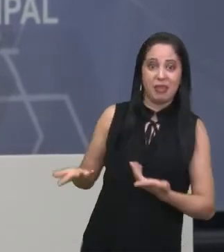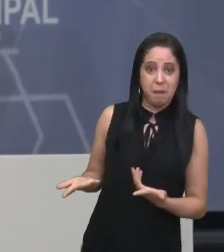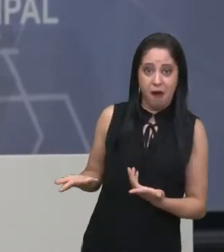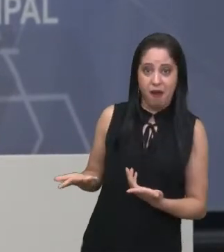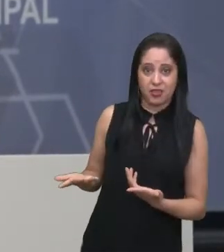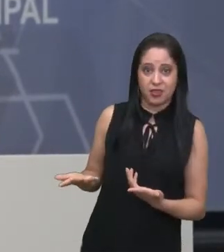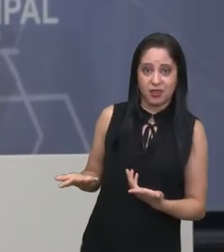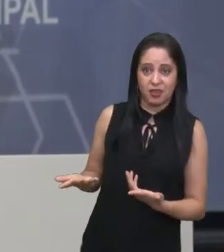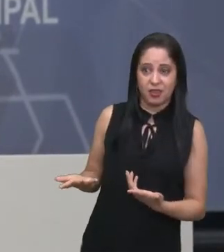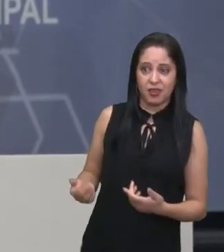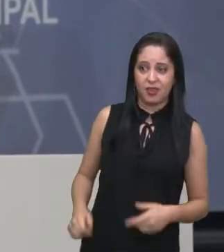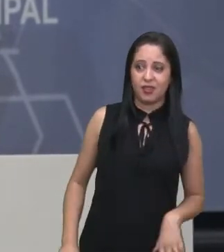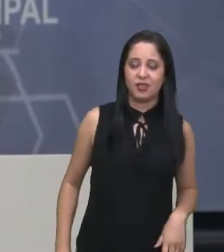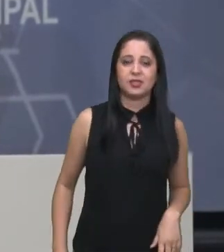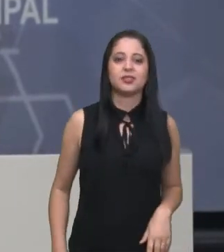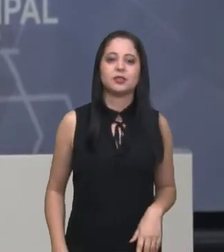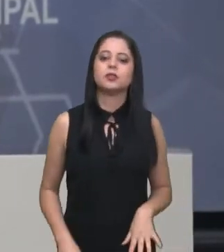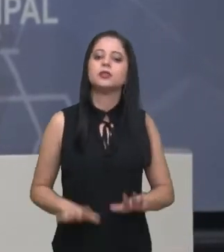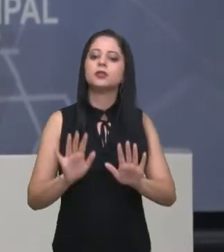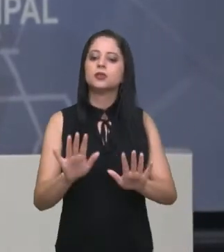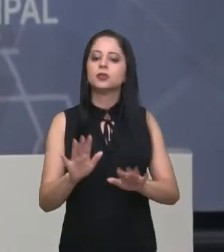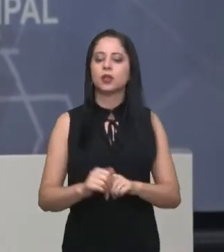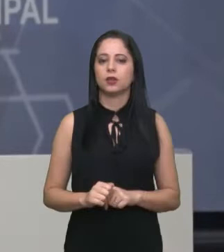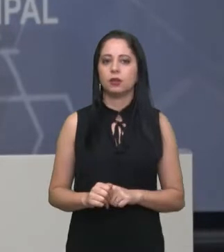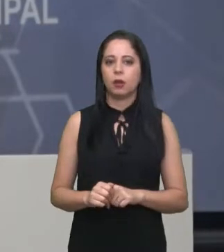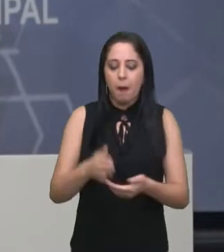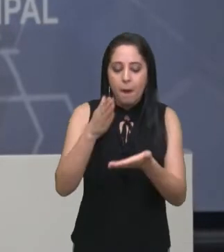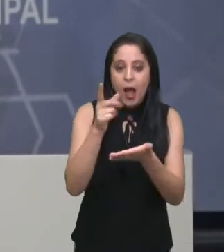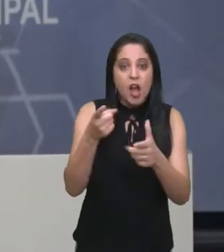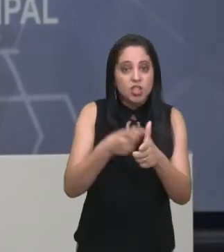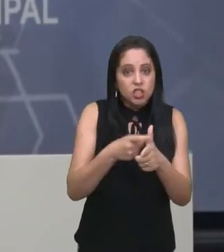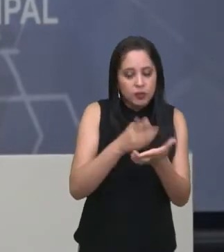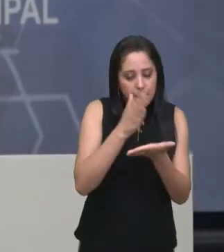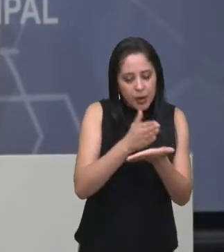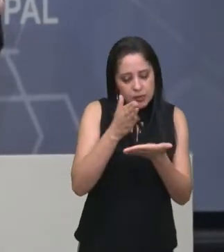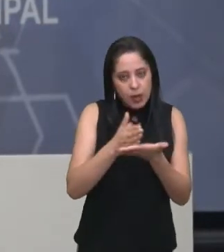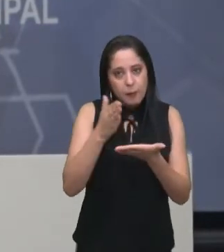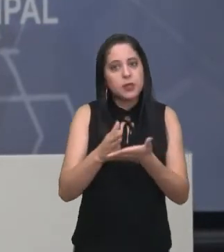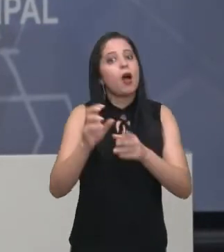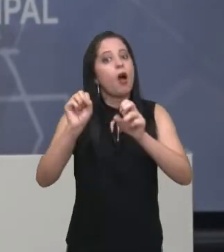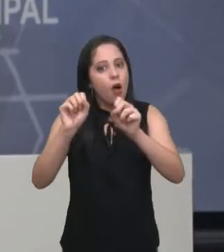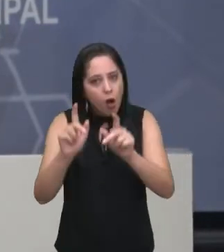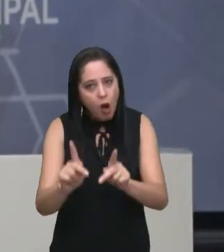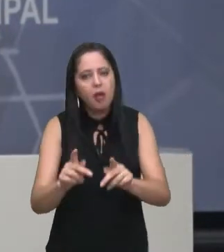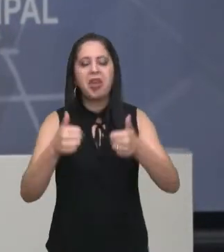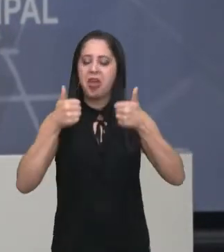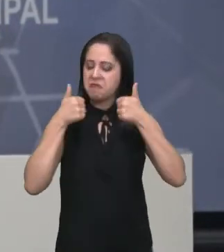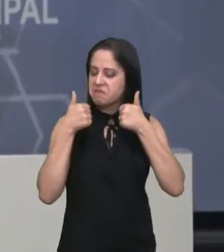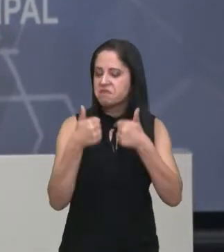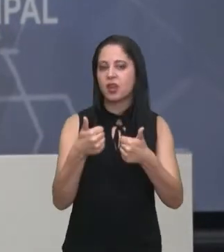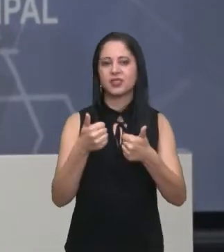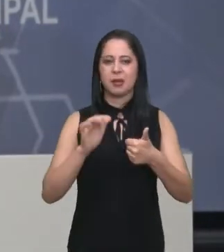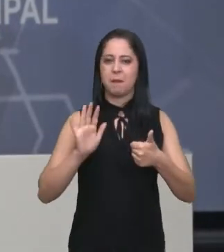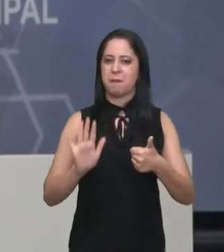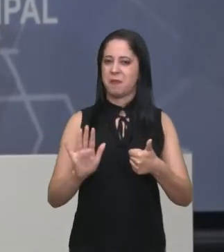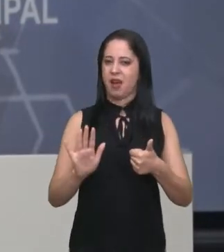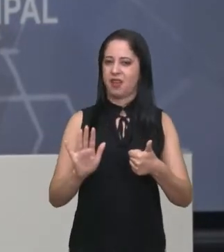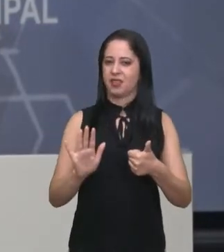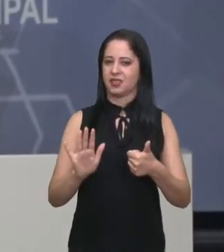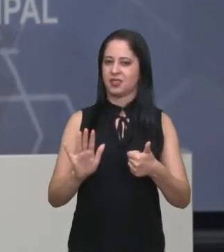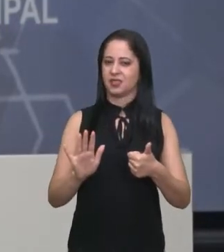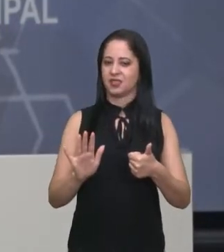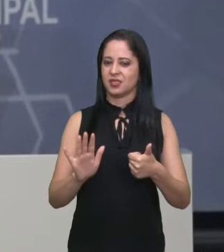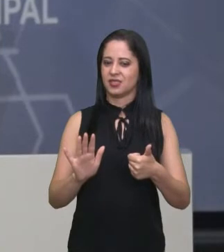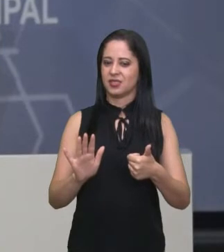péssimo. Isto de parcelar não é ilegal, porque vai passar nessa casa, mas é imoral